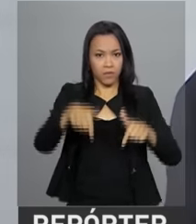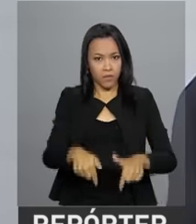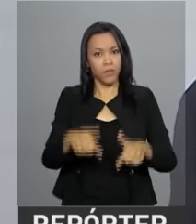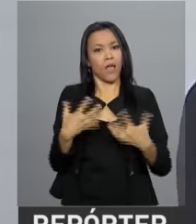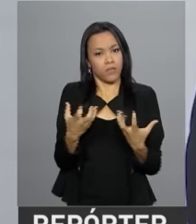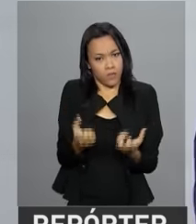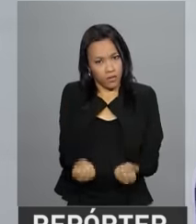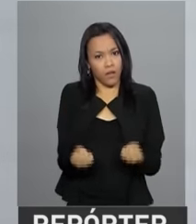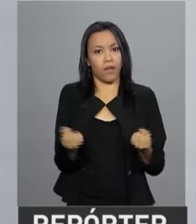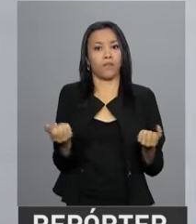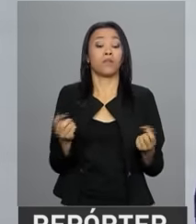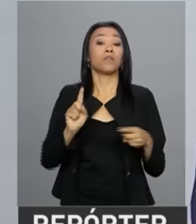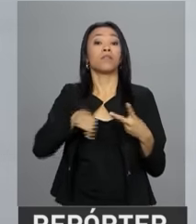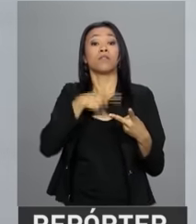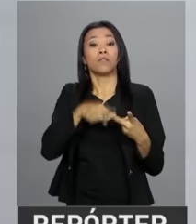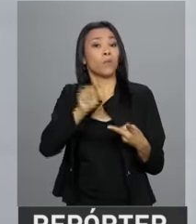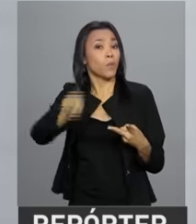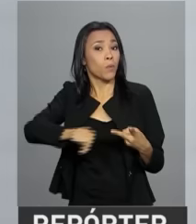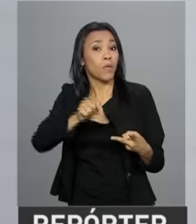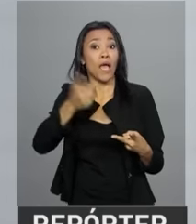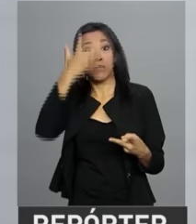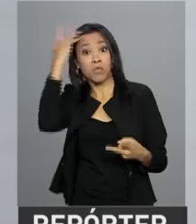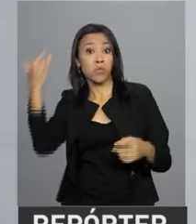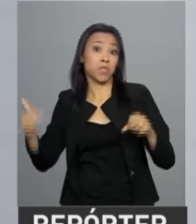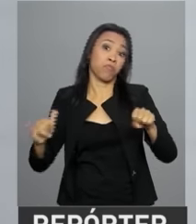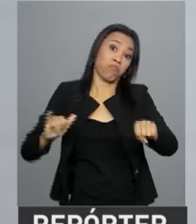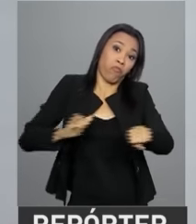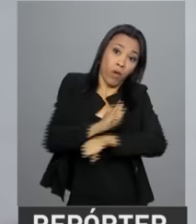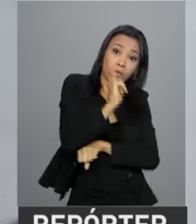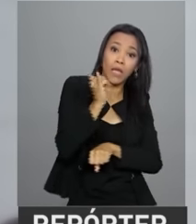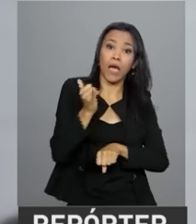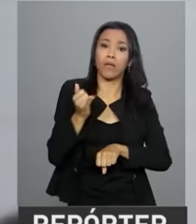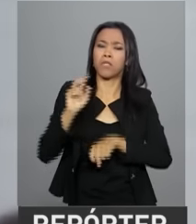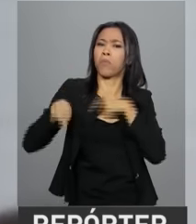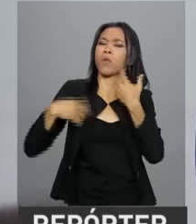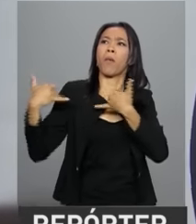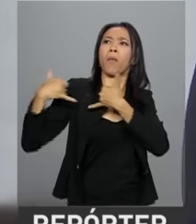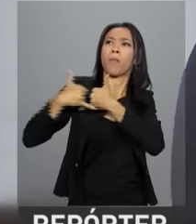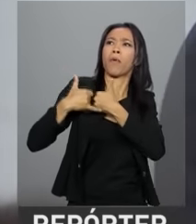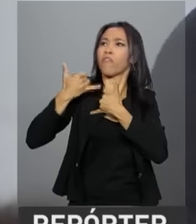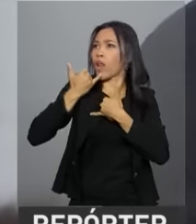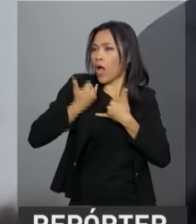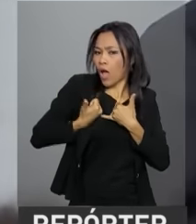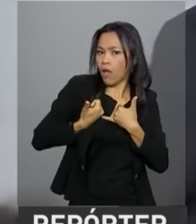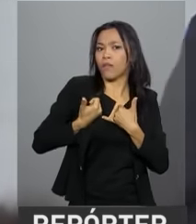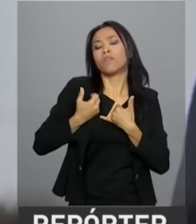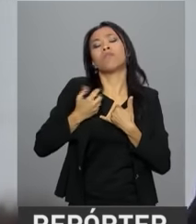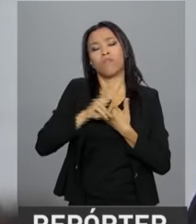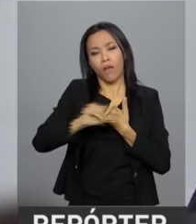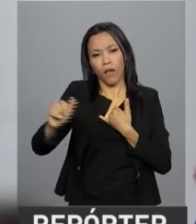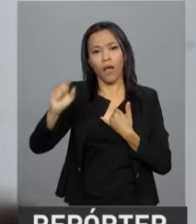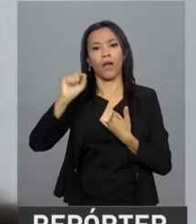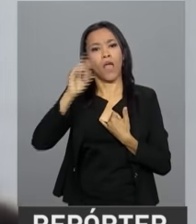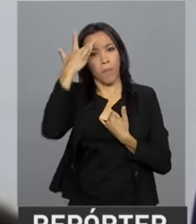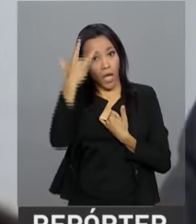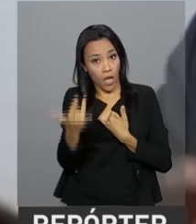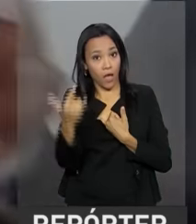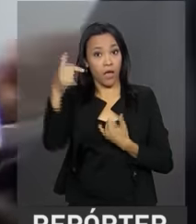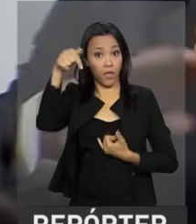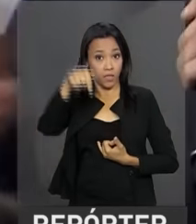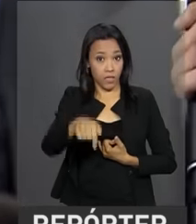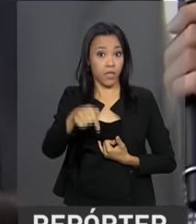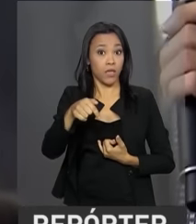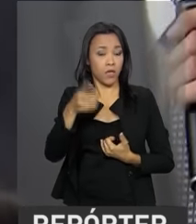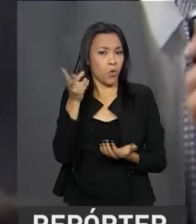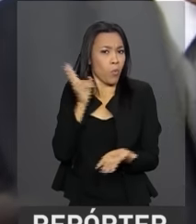Aceito o convite em segundo lugar os que não vieram eh falaram conosco etc Estarão aqui amanhã com o